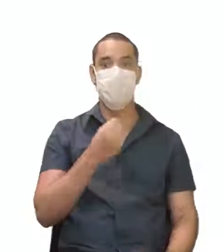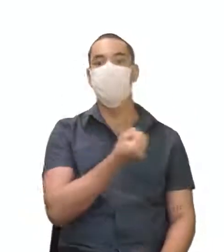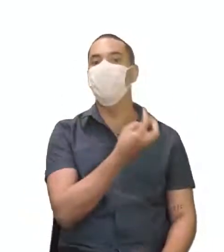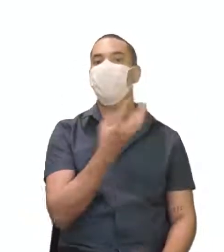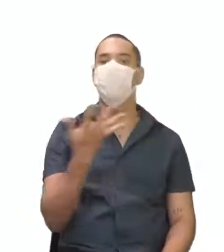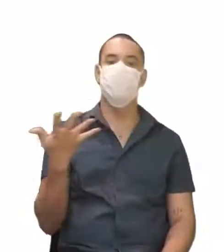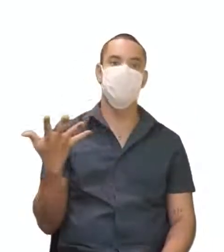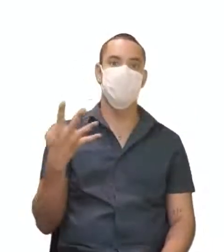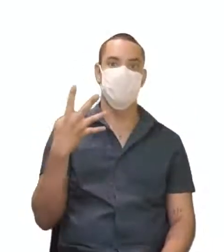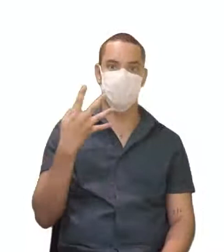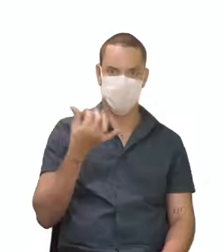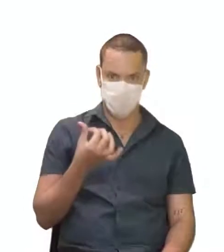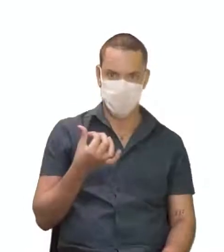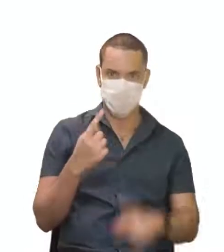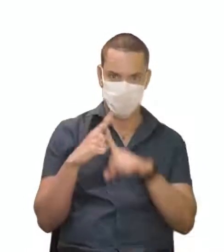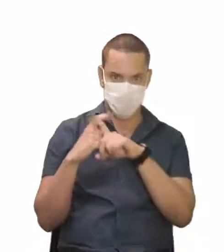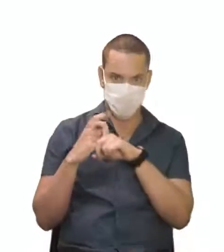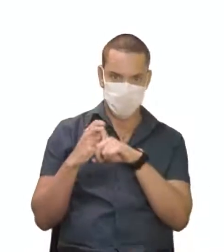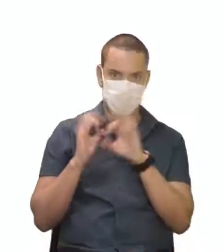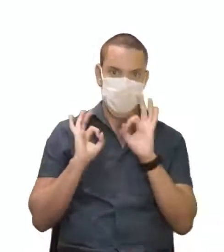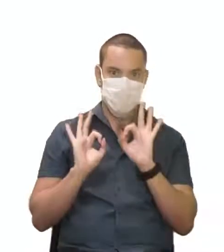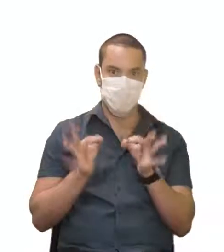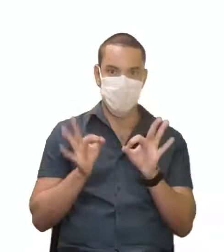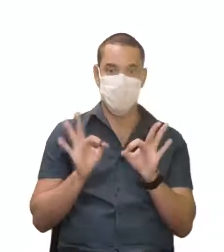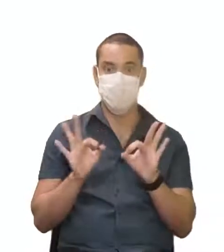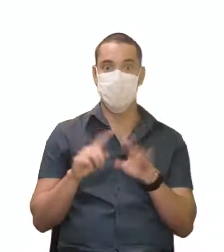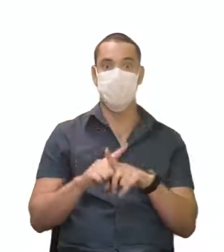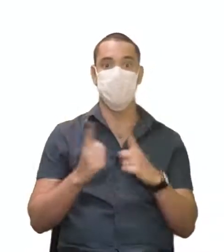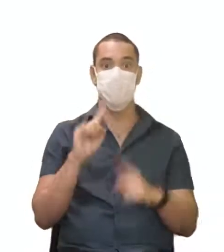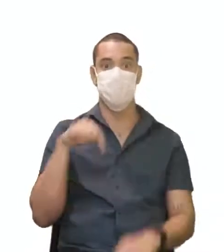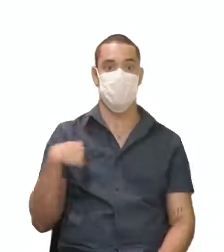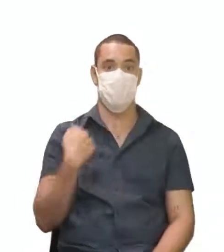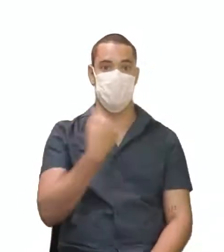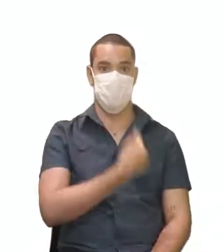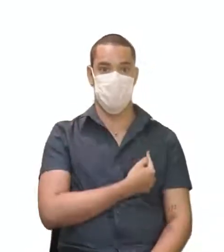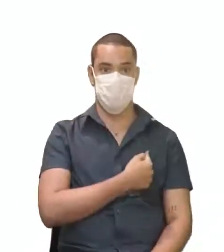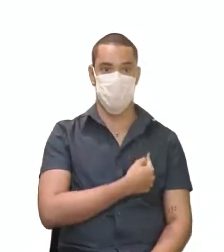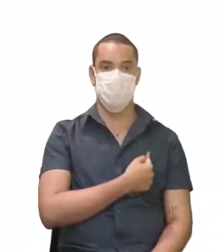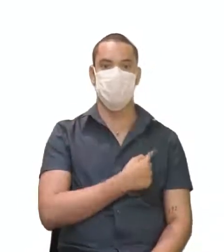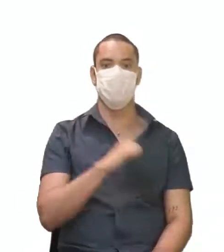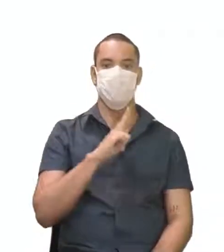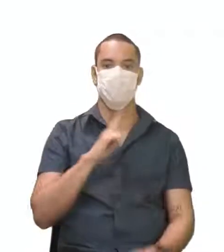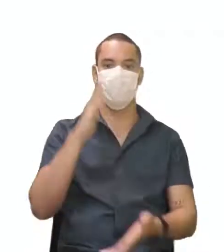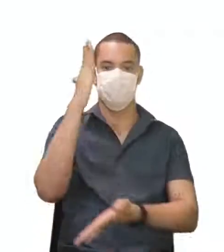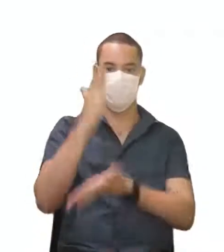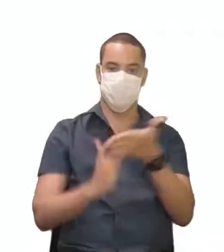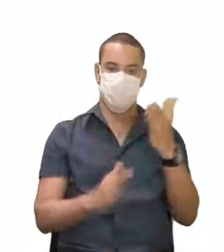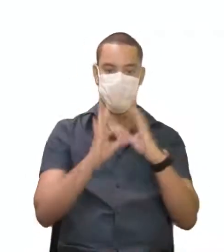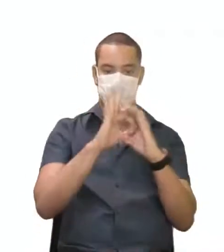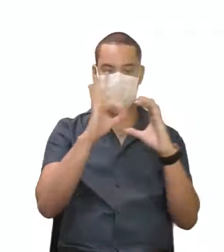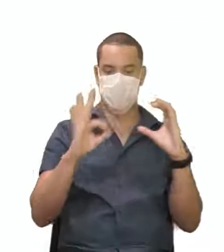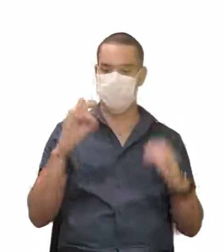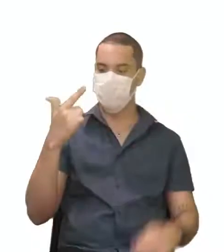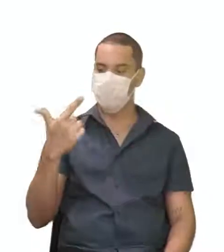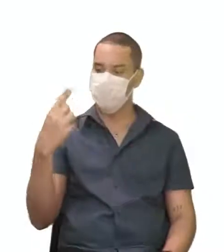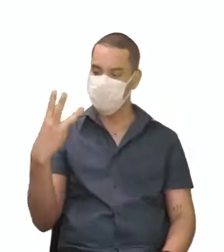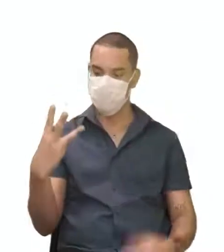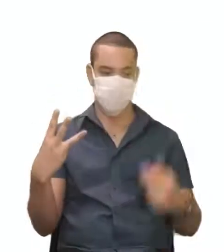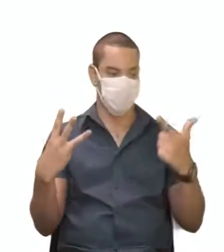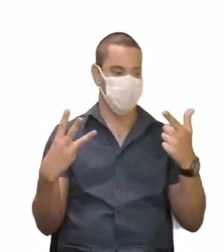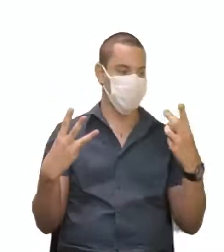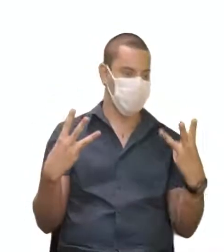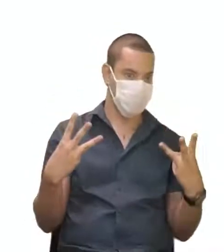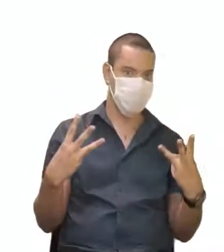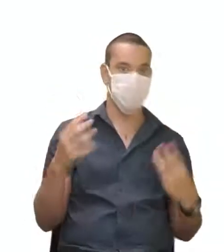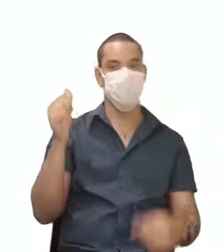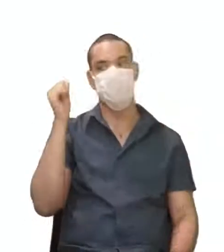cromossomos? 46, não é isso? Nos nossos gametas, temos a metade, 23, nos ovócitos secundários,